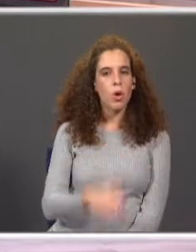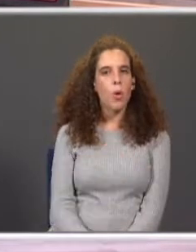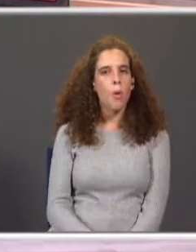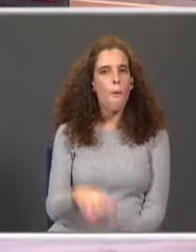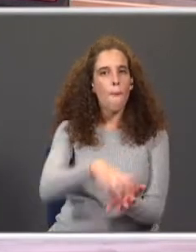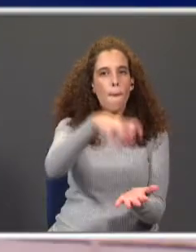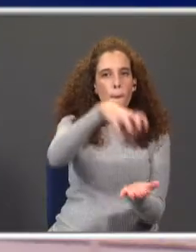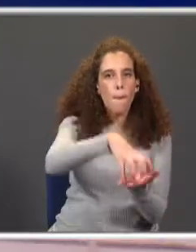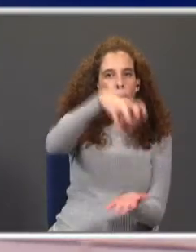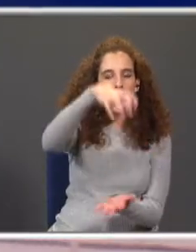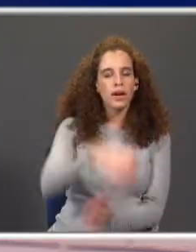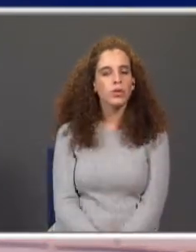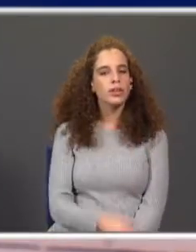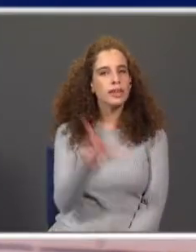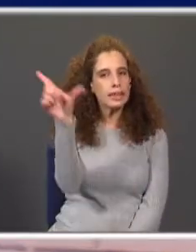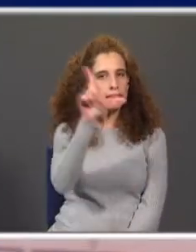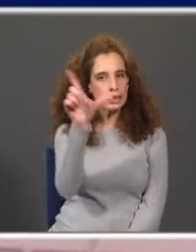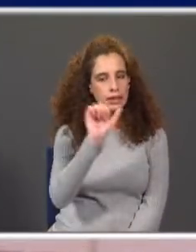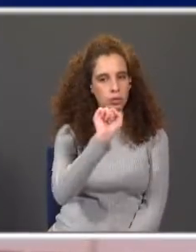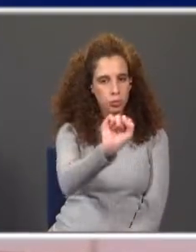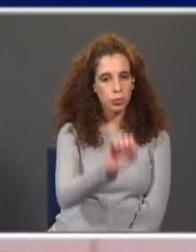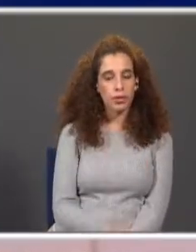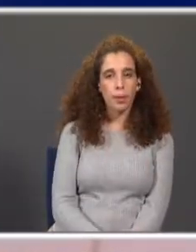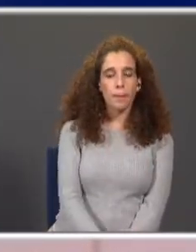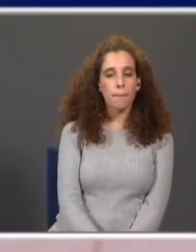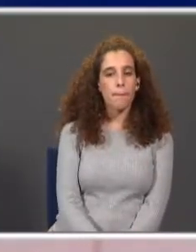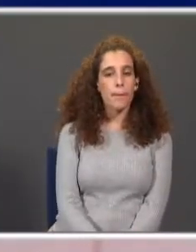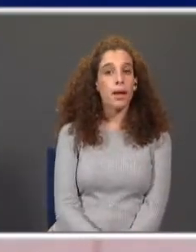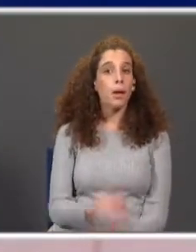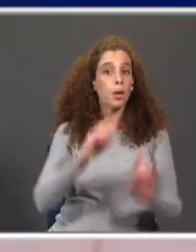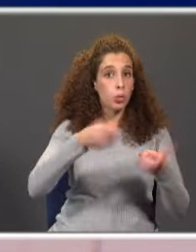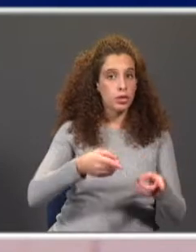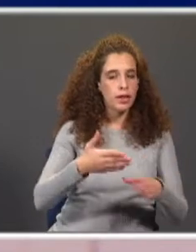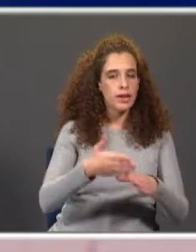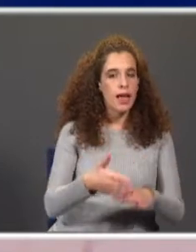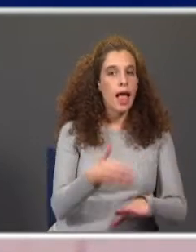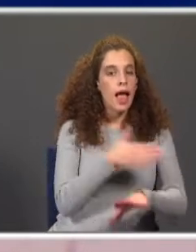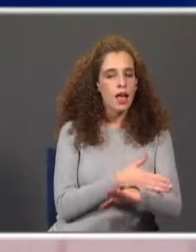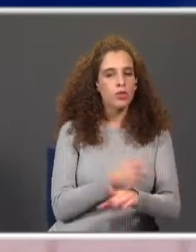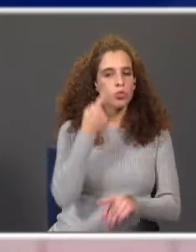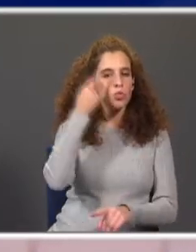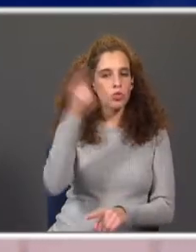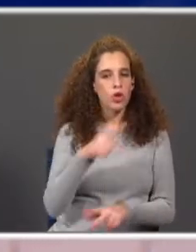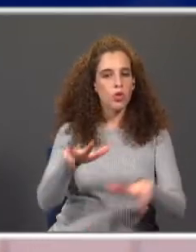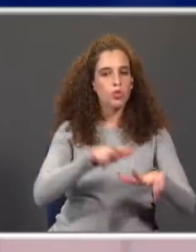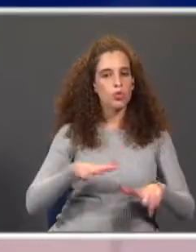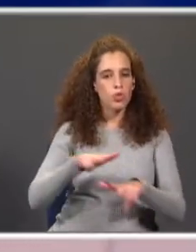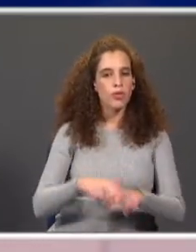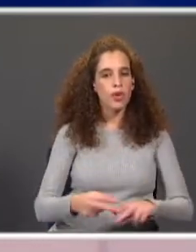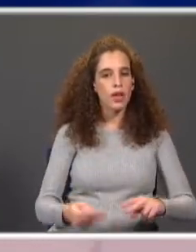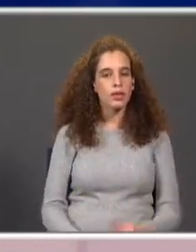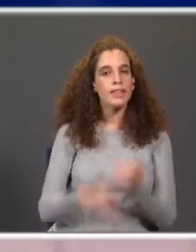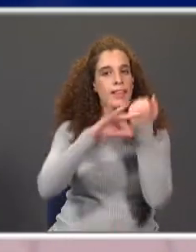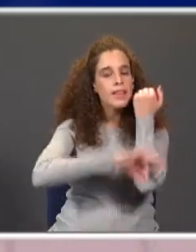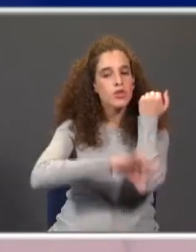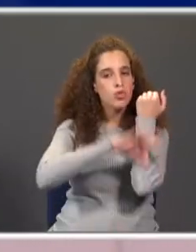Lisboa. Para começar, antes de avançarmos aqui, vou-te mostrar um vídeo da Junta de Freguesia do bairro de Benfica que